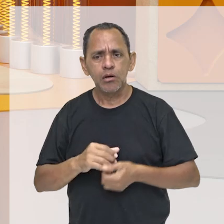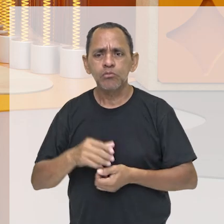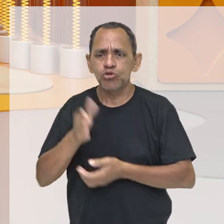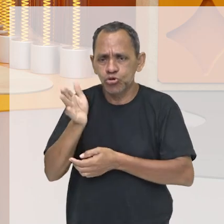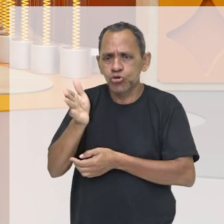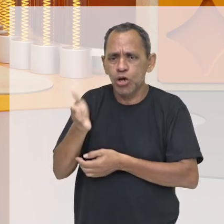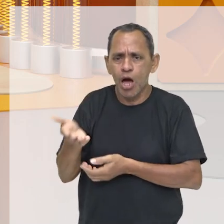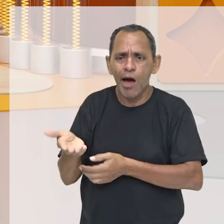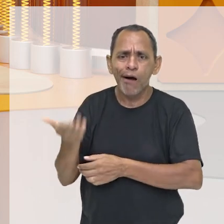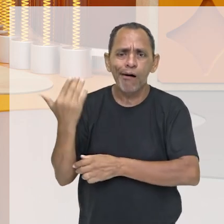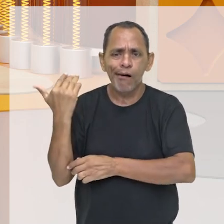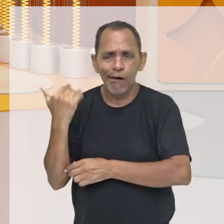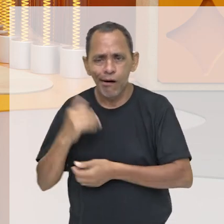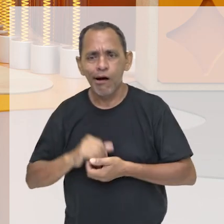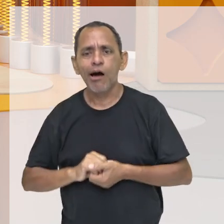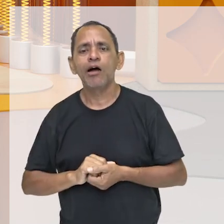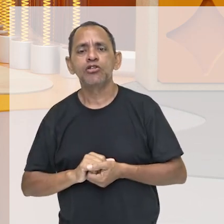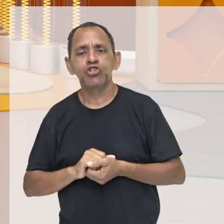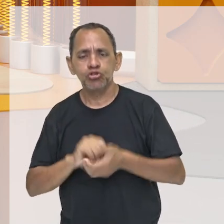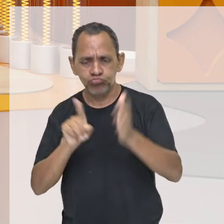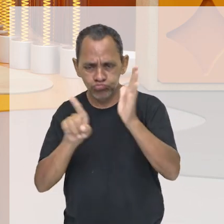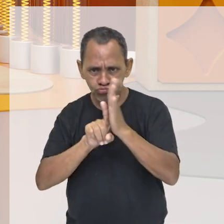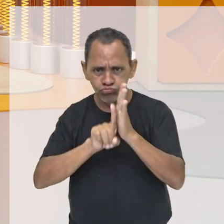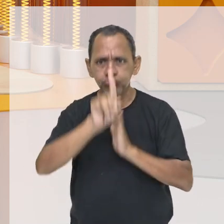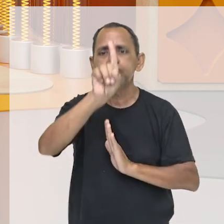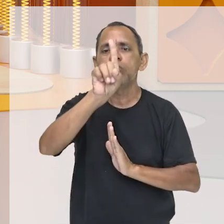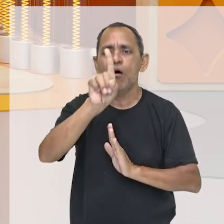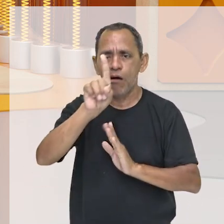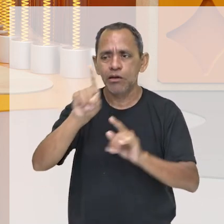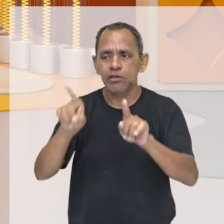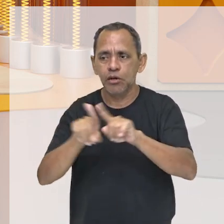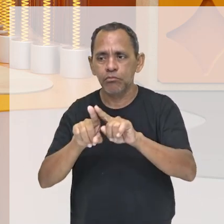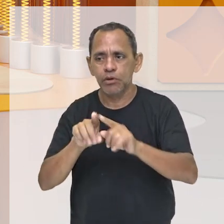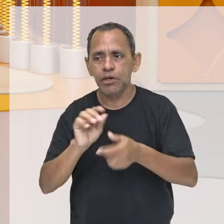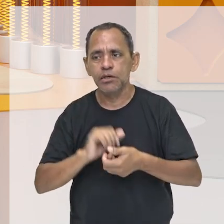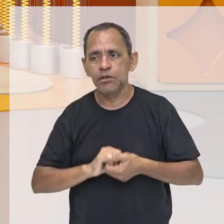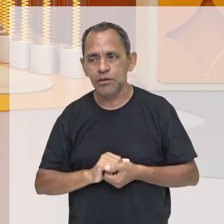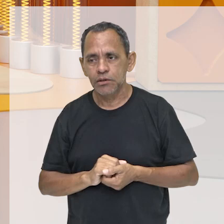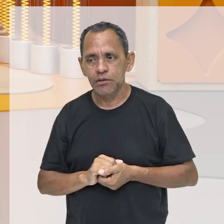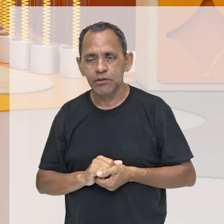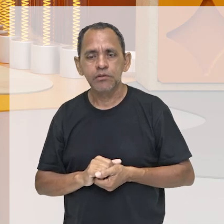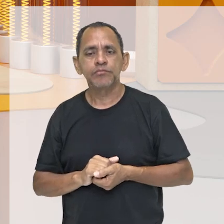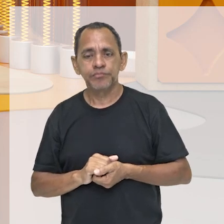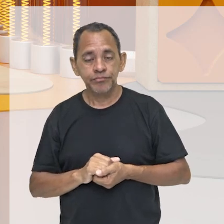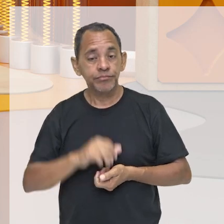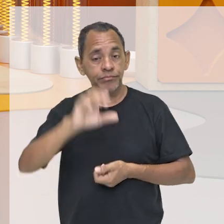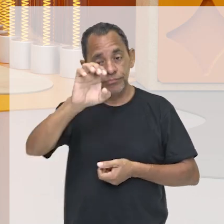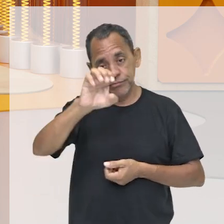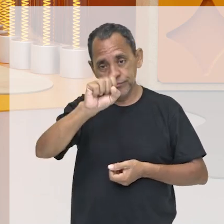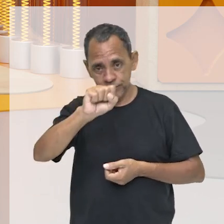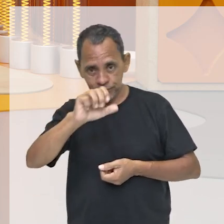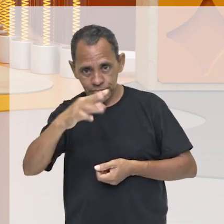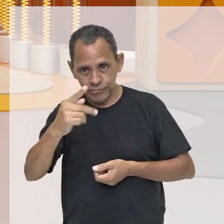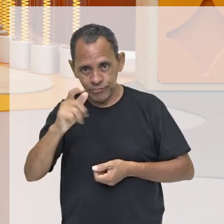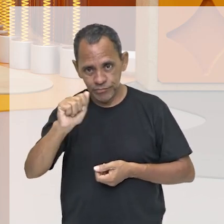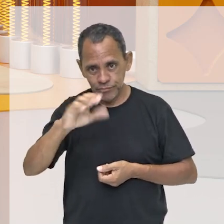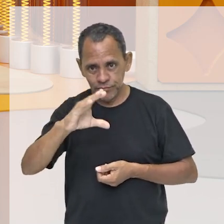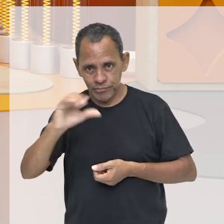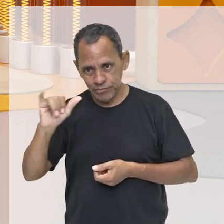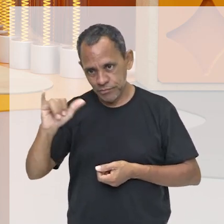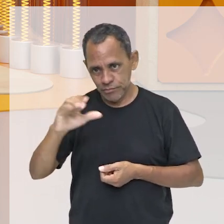corrida espacial, aquela briga toda no cenário de desenvolvimento, de pesquisa, de ciência, enfim,